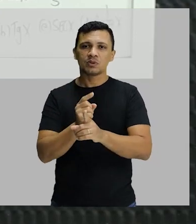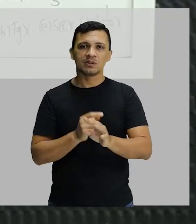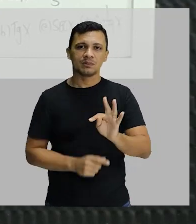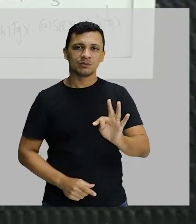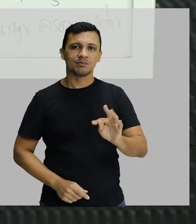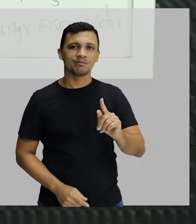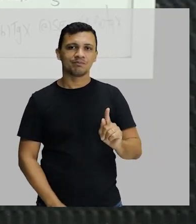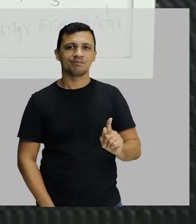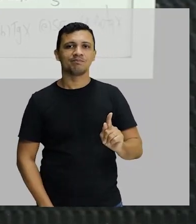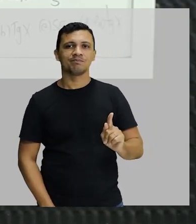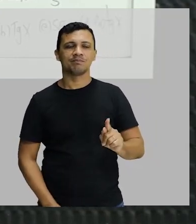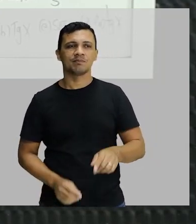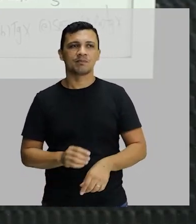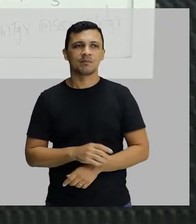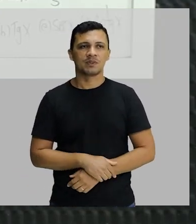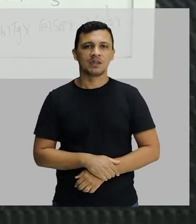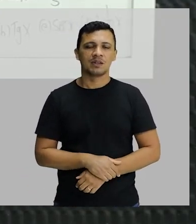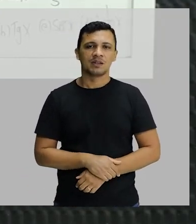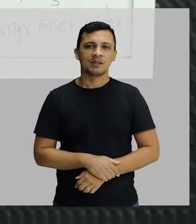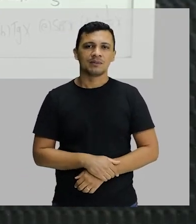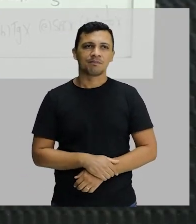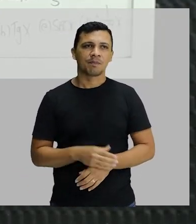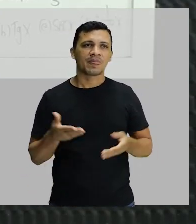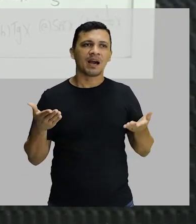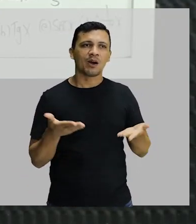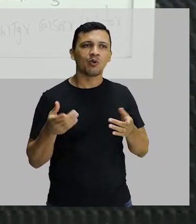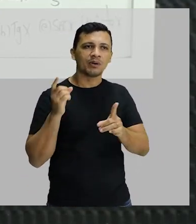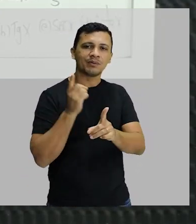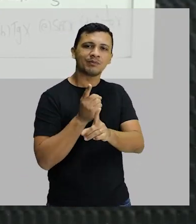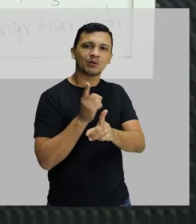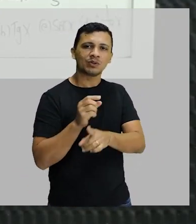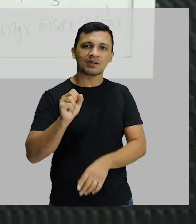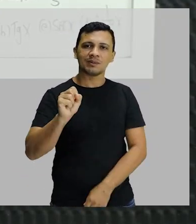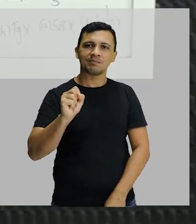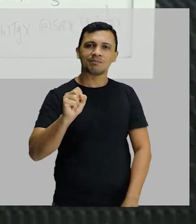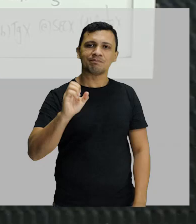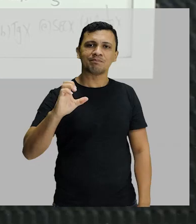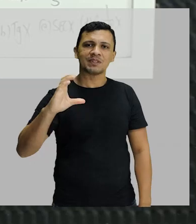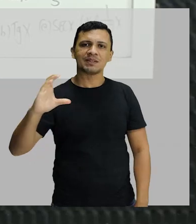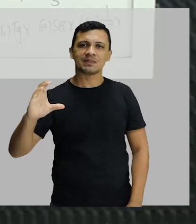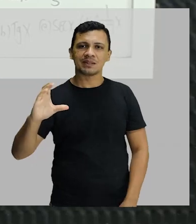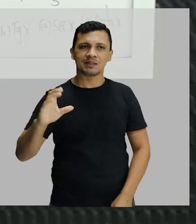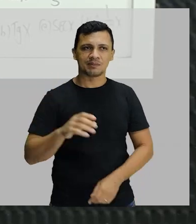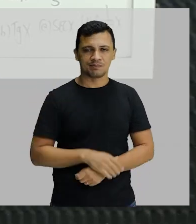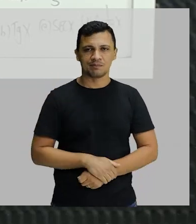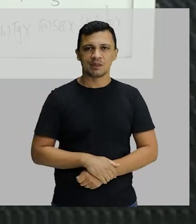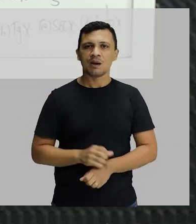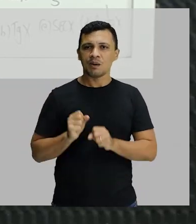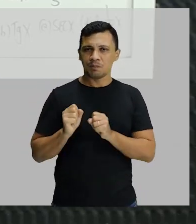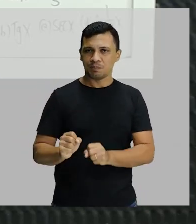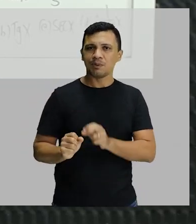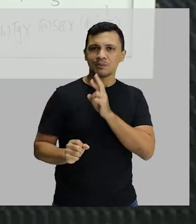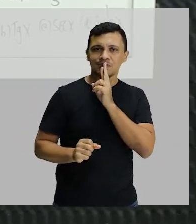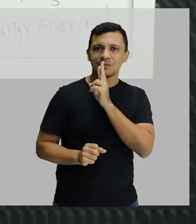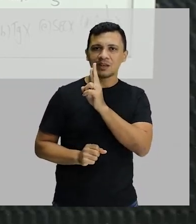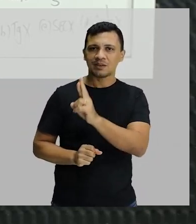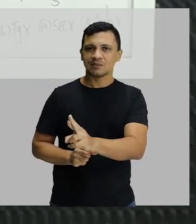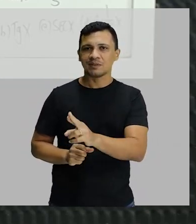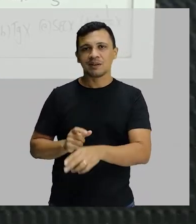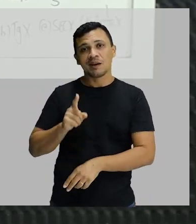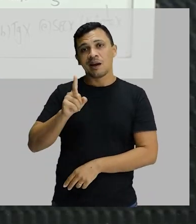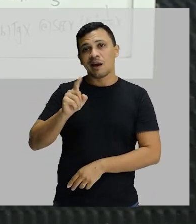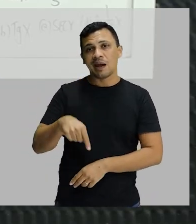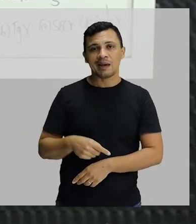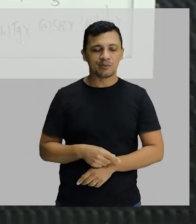tangente. E a secante, galera? A secante você pode fazer direto, galera. A secante é o inverso